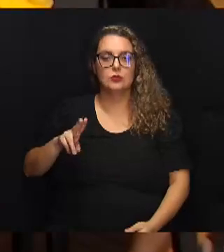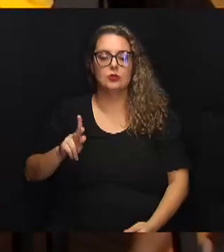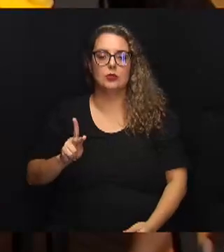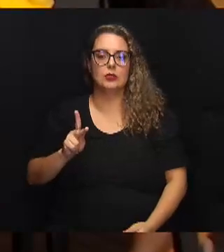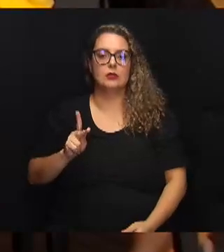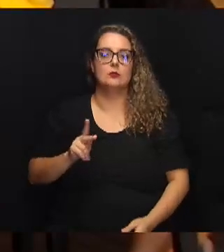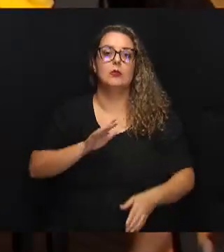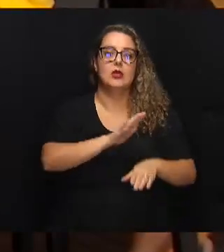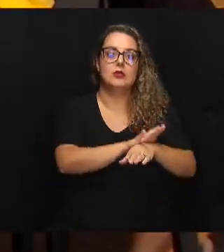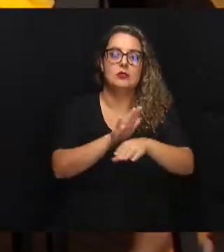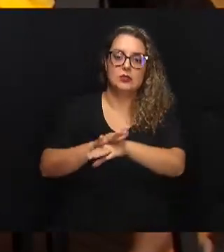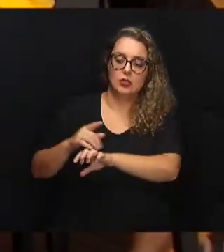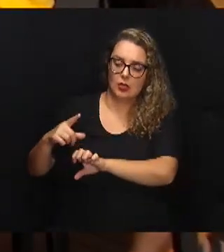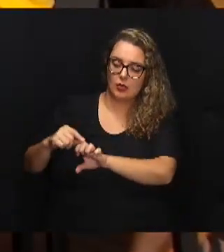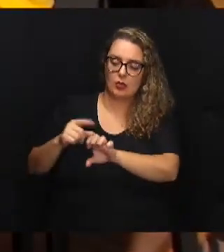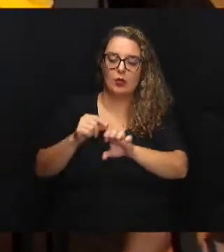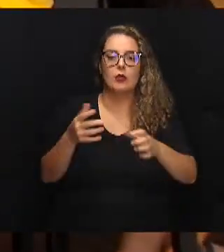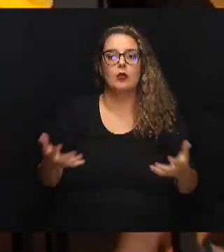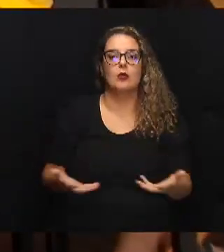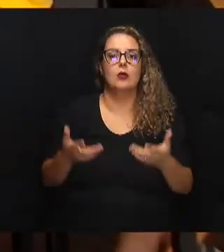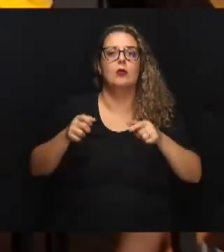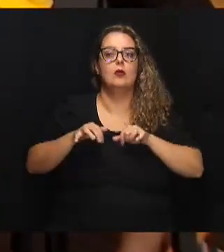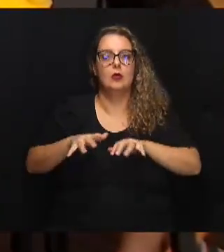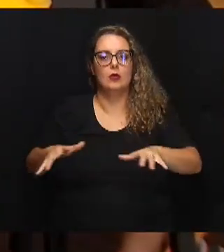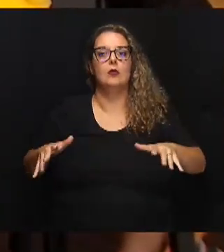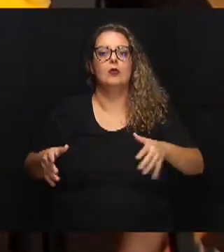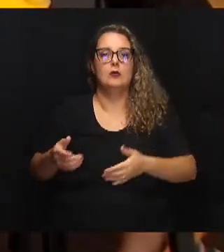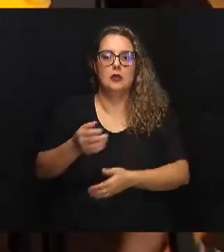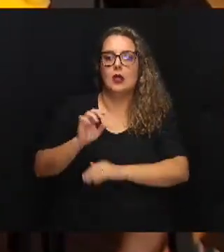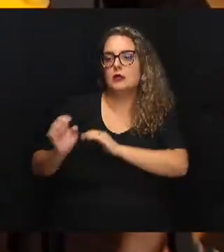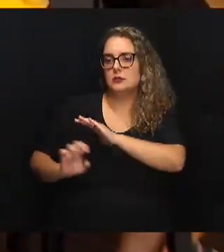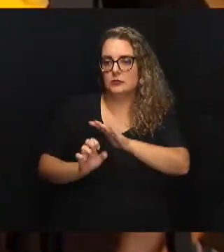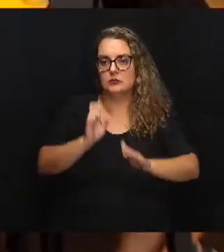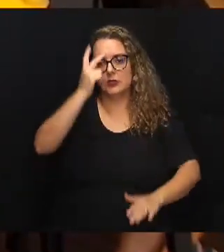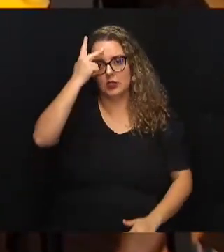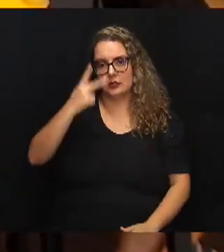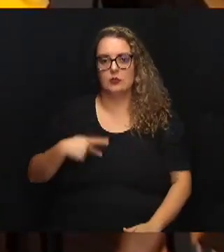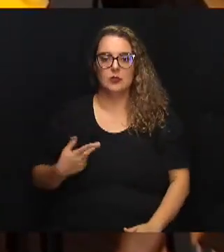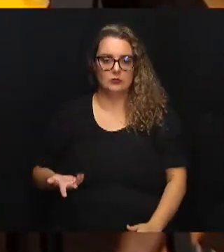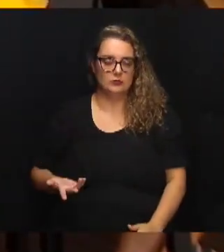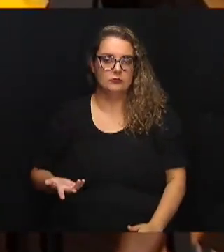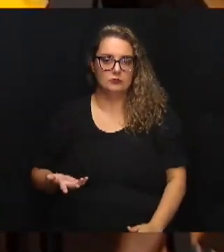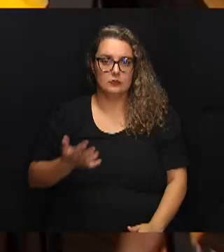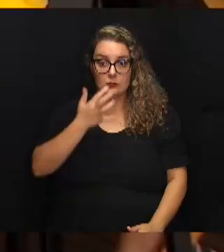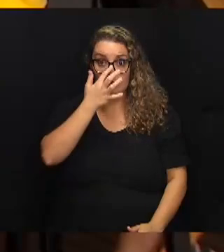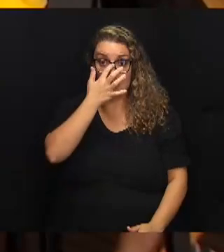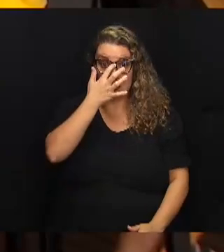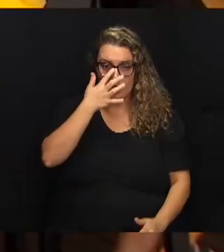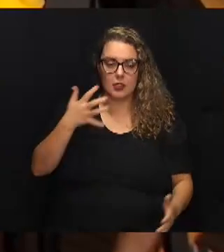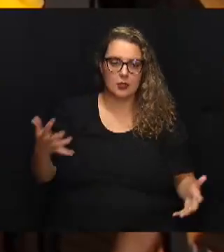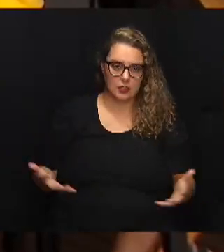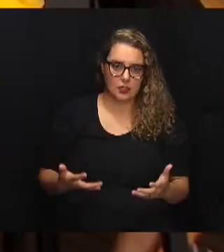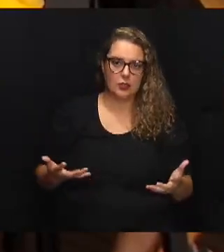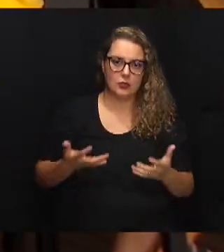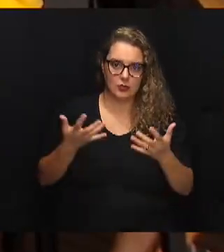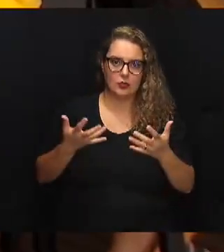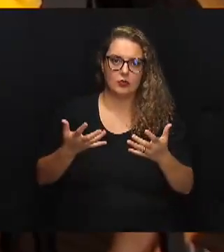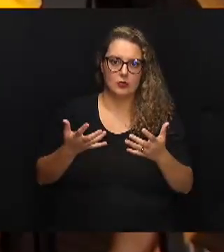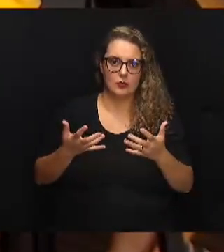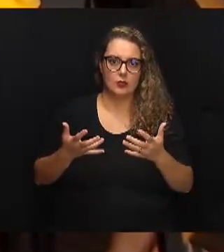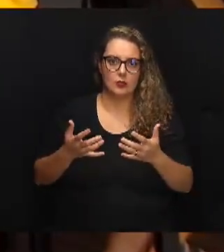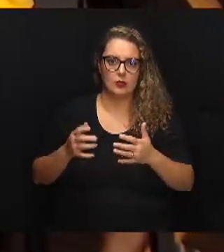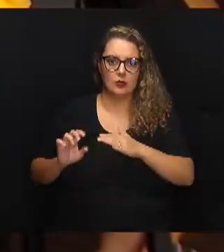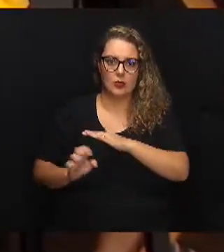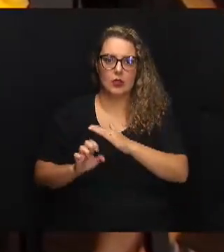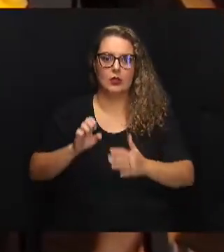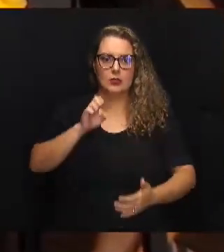ajudar os empreendedores a fomentar os negócios deles e automaticamente fomentar os negócios da English